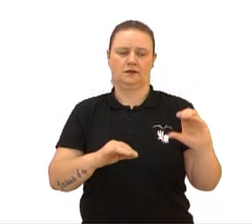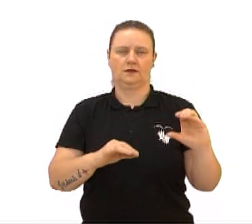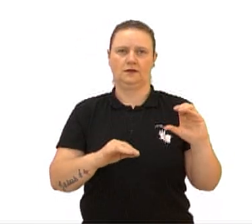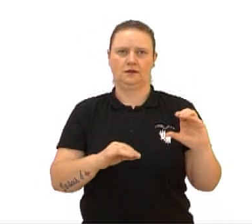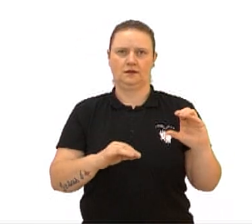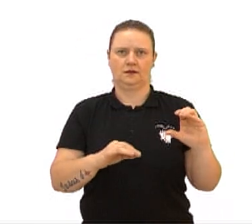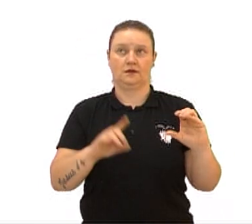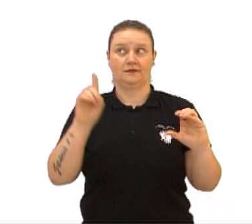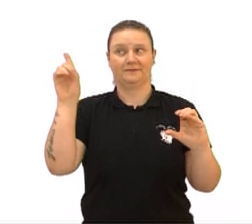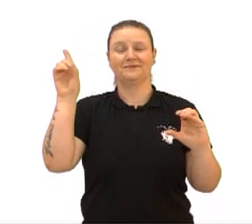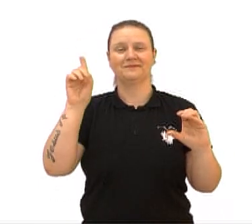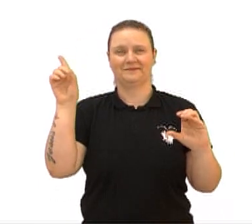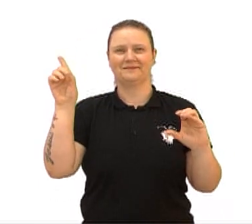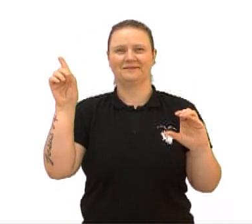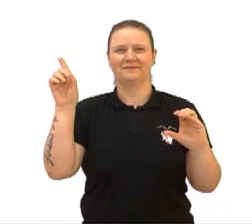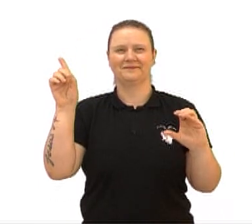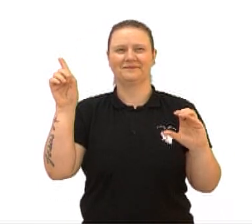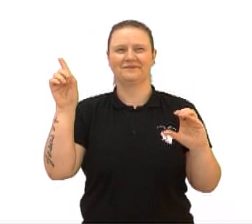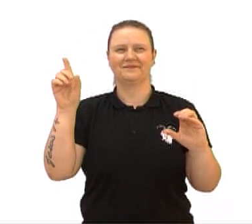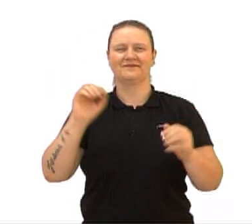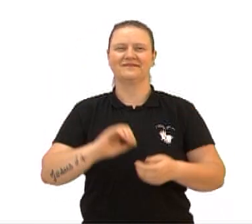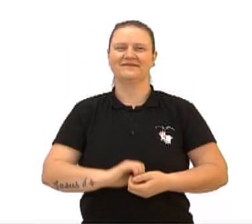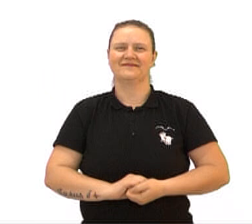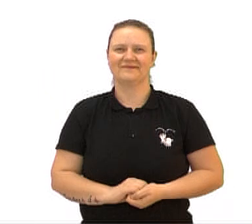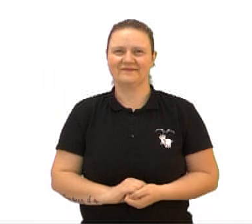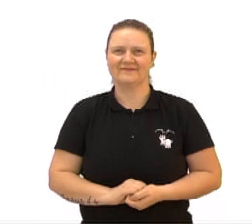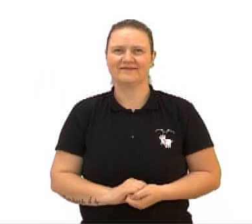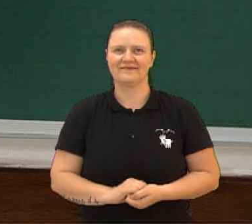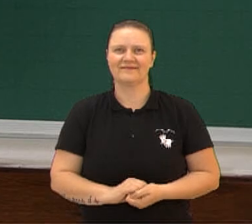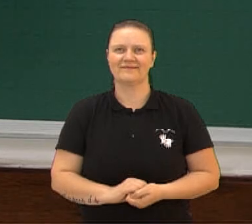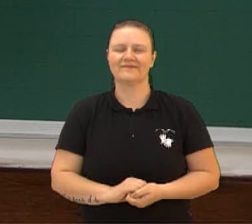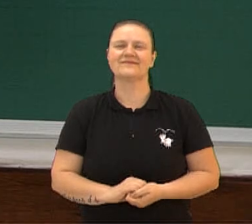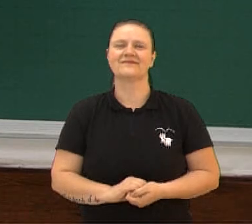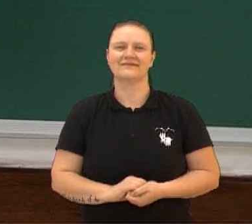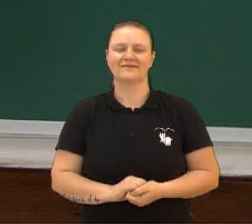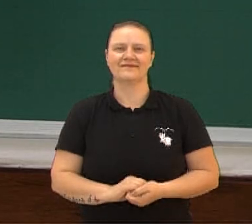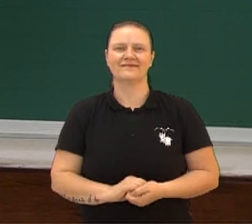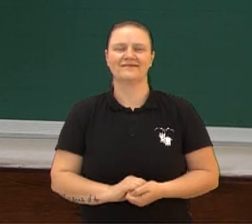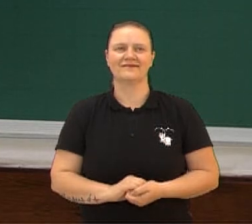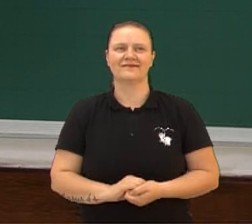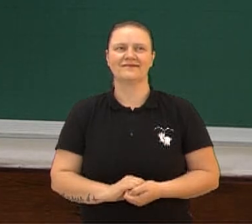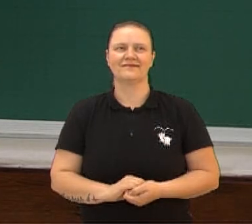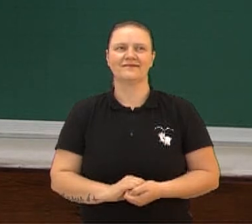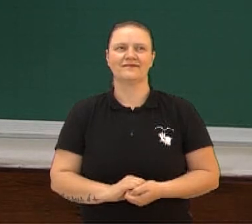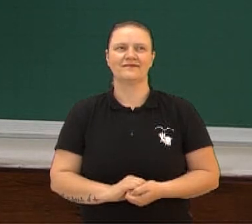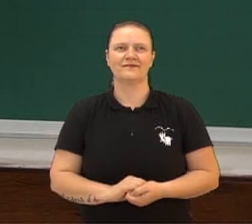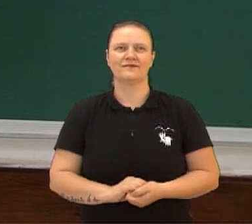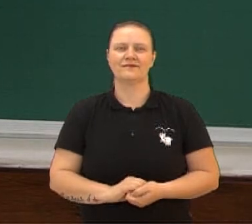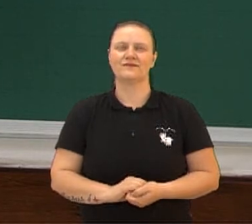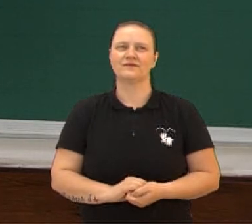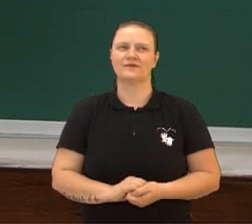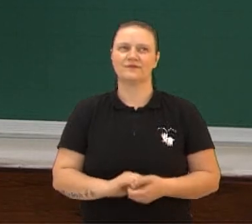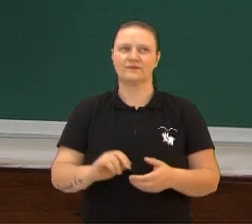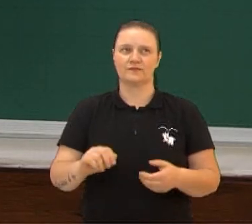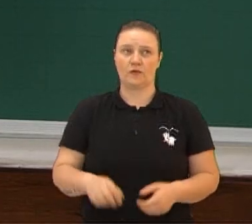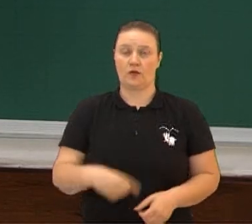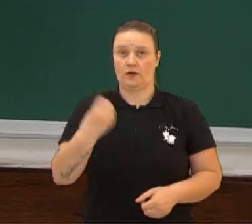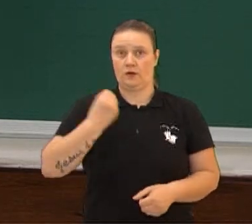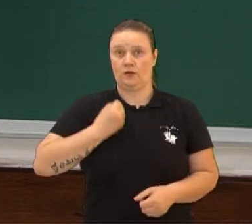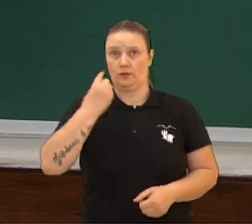então, que El Salvador pertence à América Central. Então, assim ficou, número